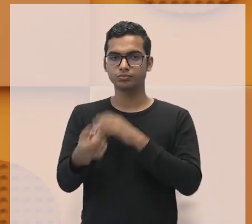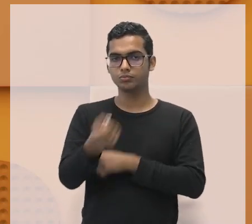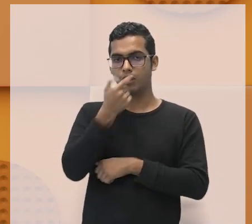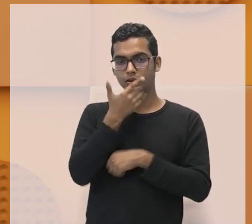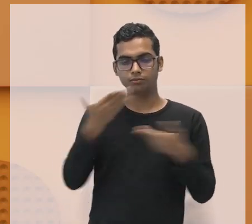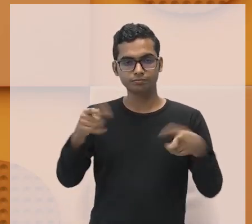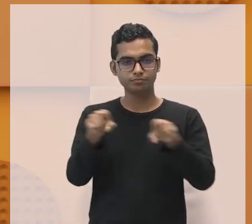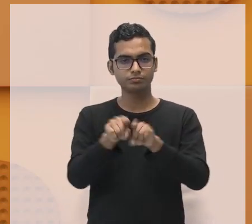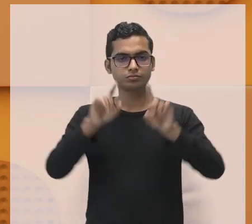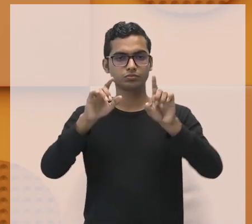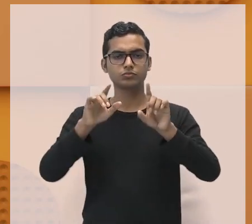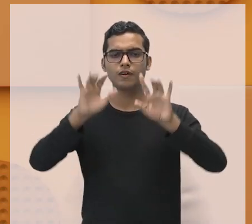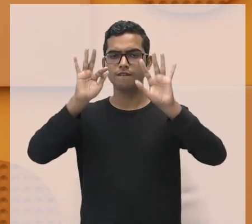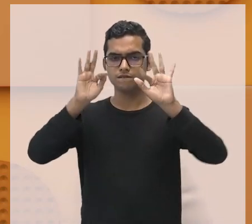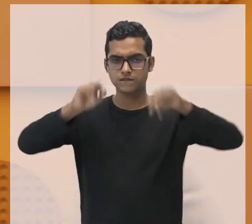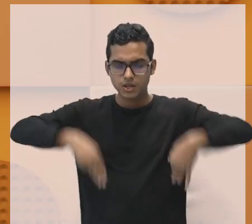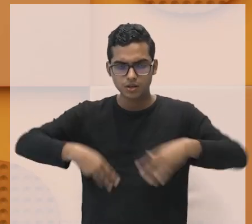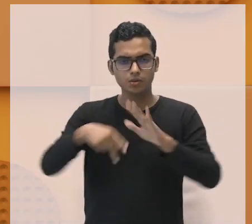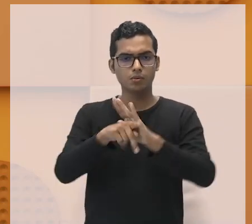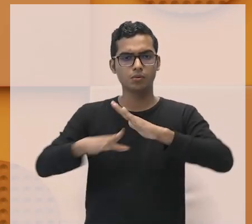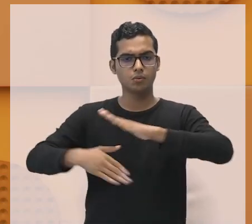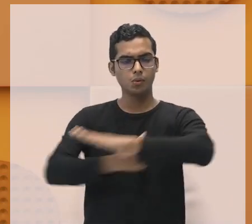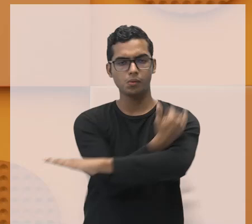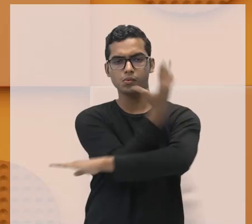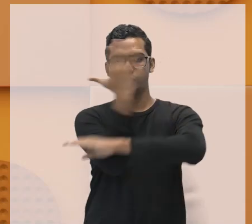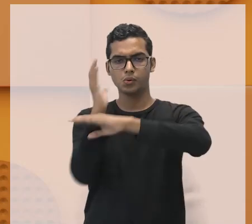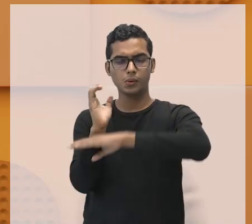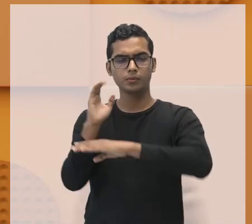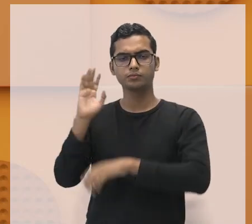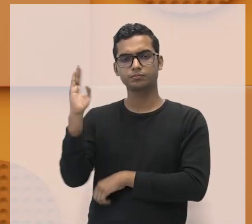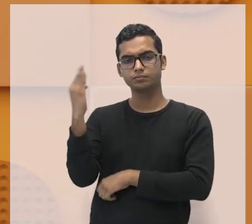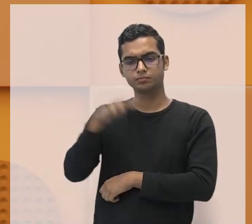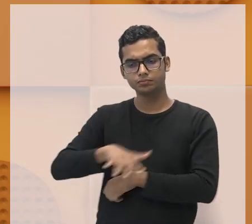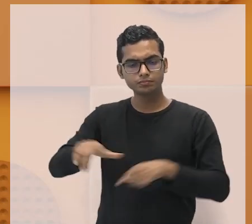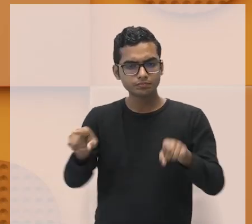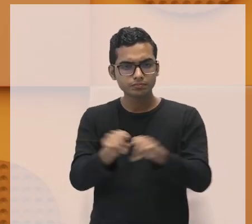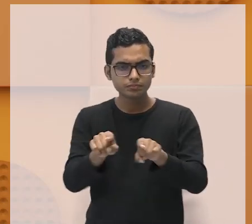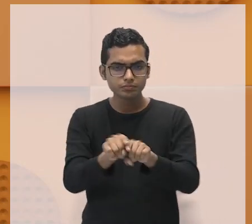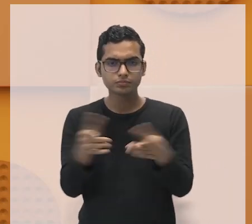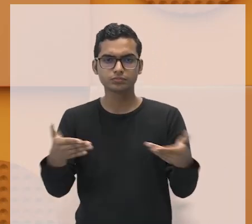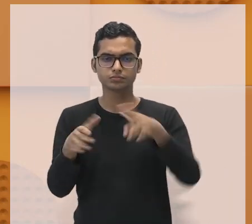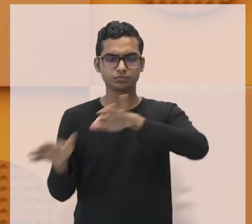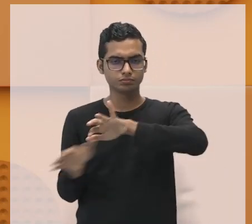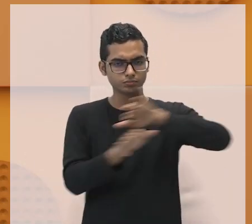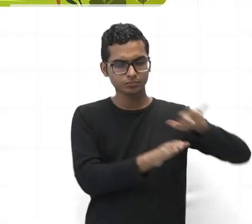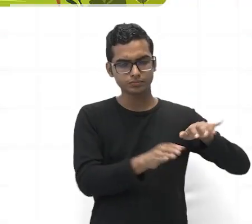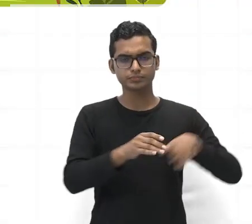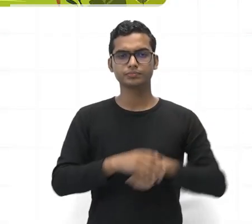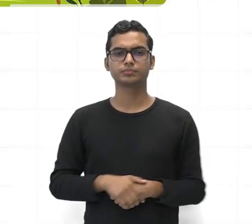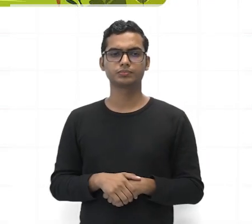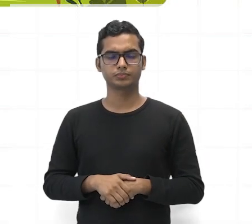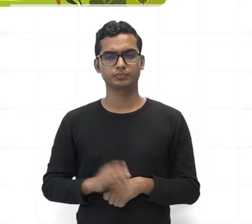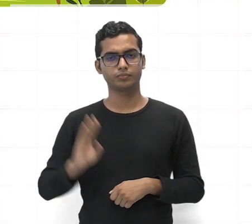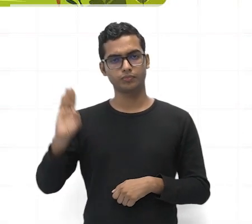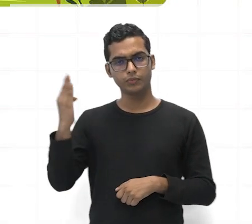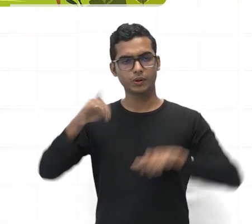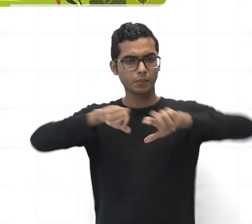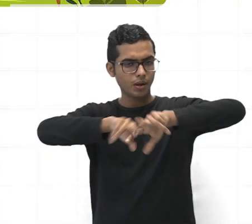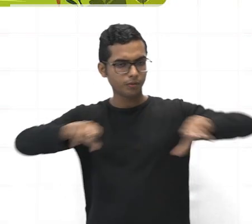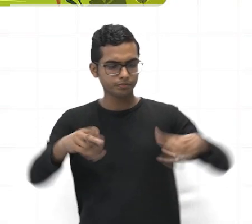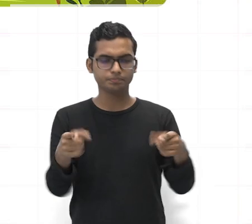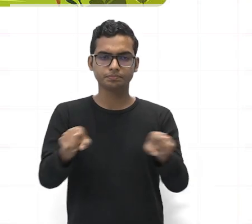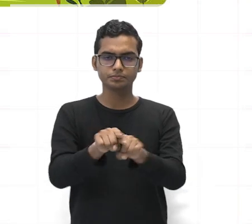de biodiversidade ou diversidade biológica e passamos a falar do que é o meio ambiente. Então, o meio ambiente ele vai